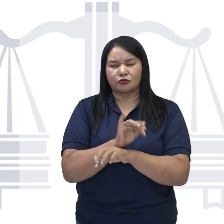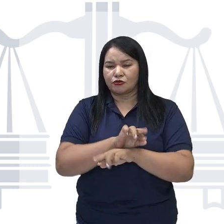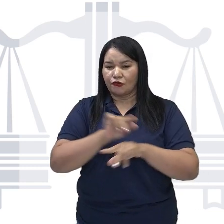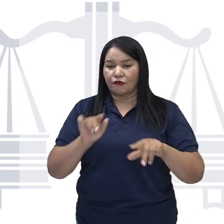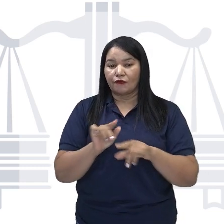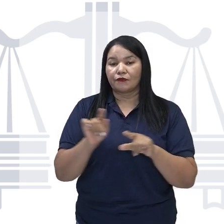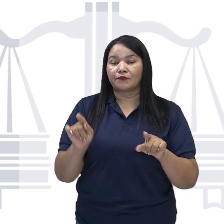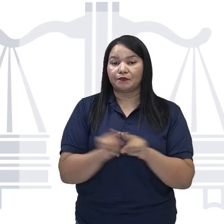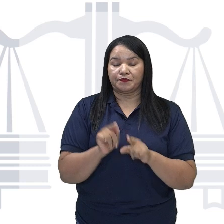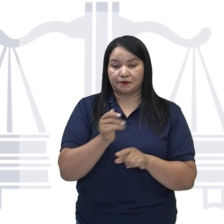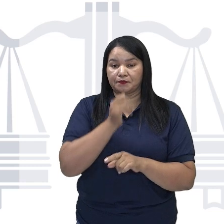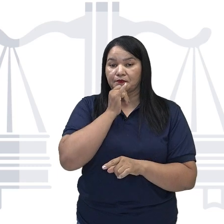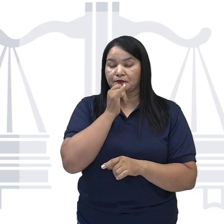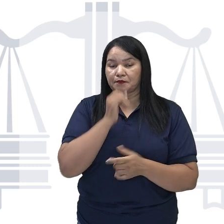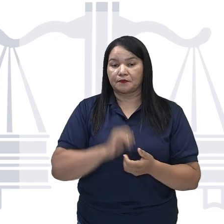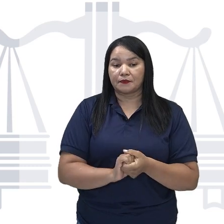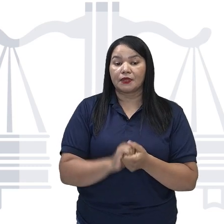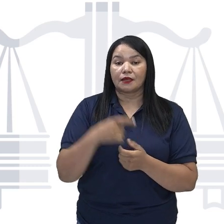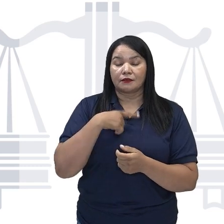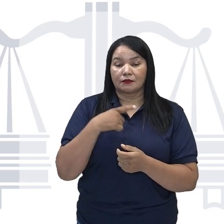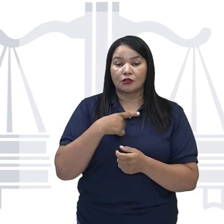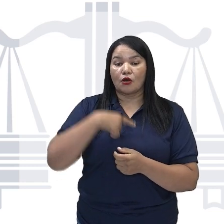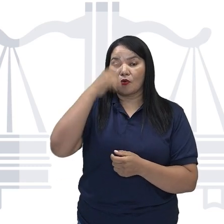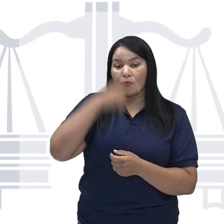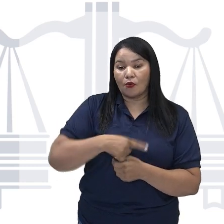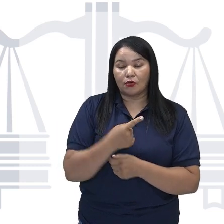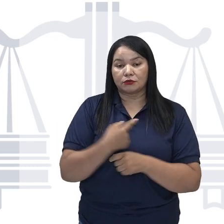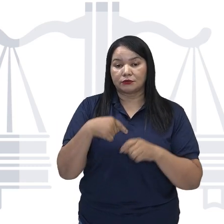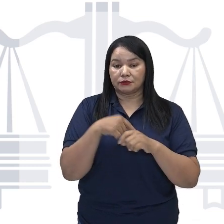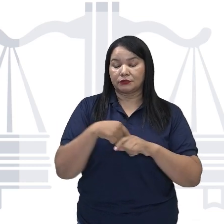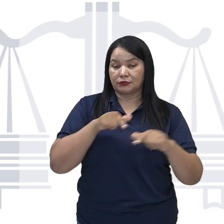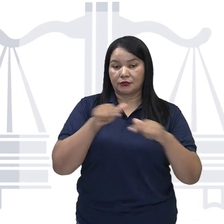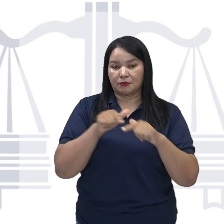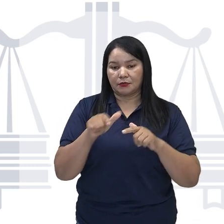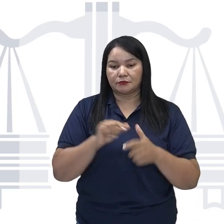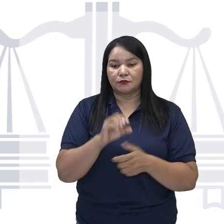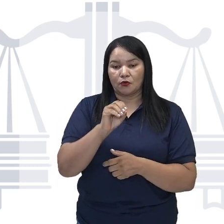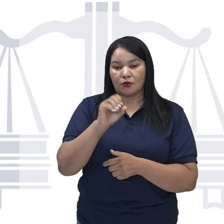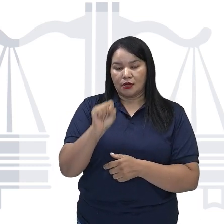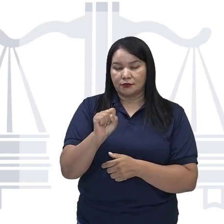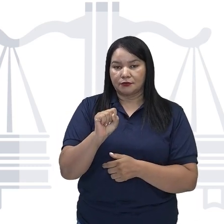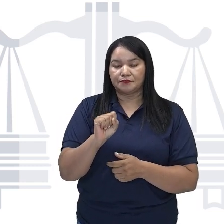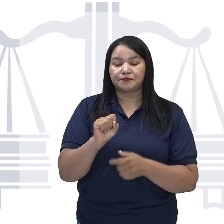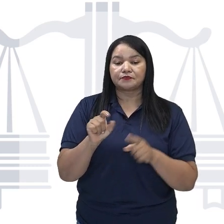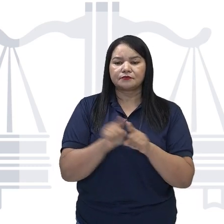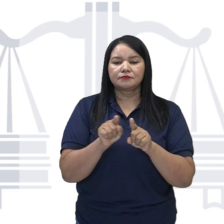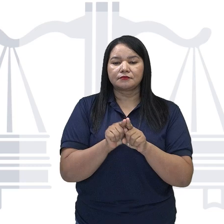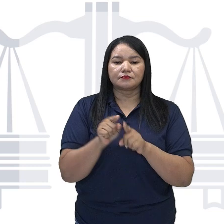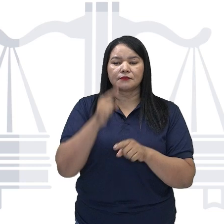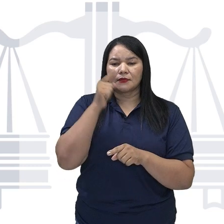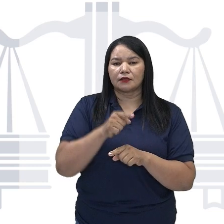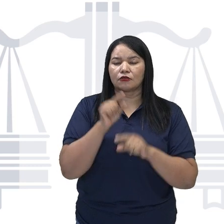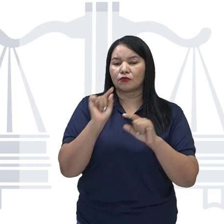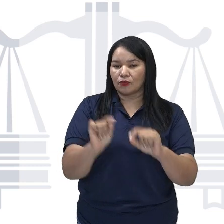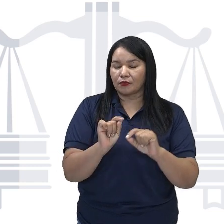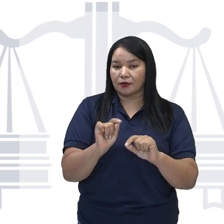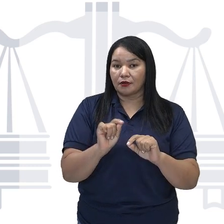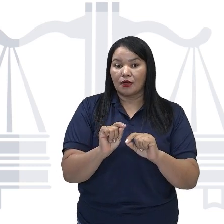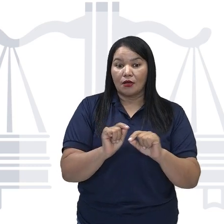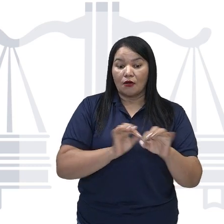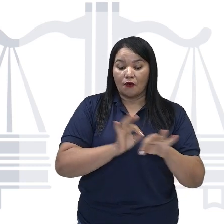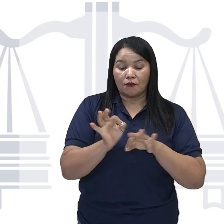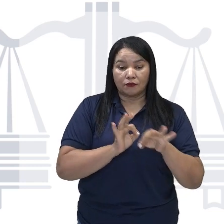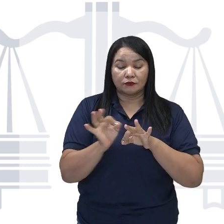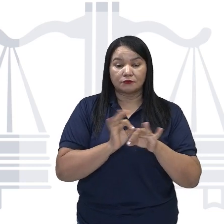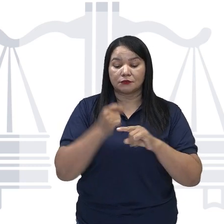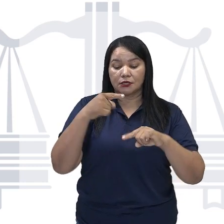abre, por exemplo, as OS junto à terceirizada, que demandam a ela esse movimento